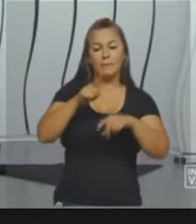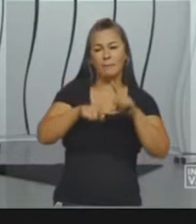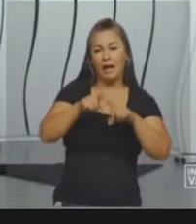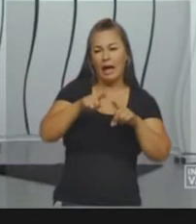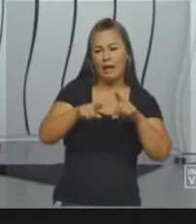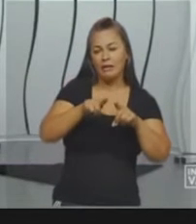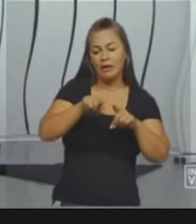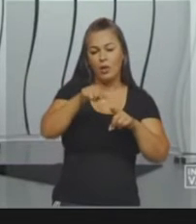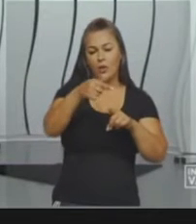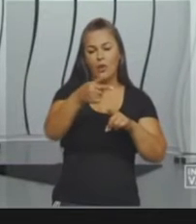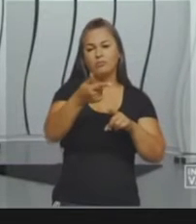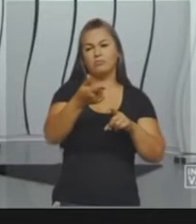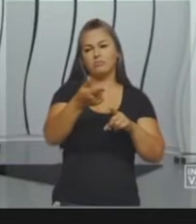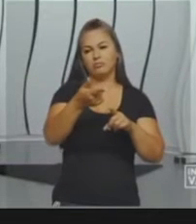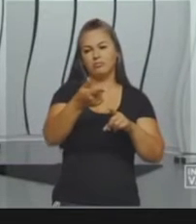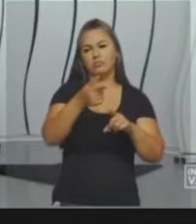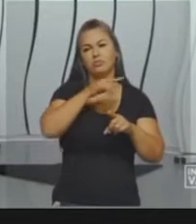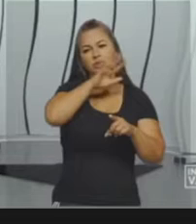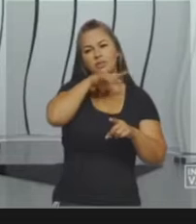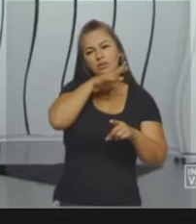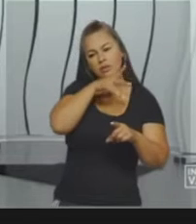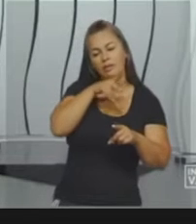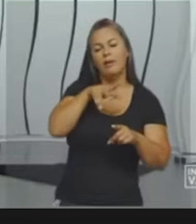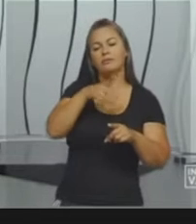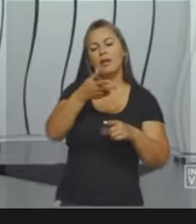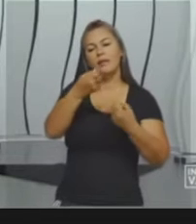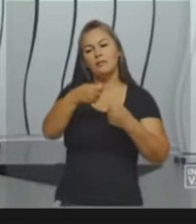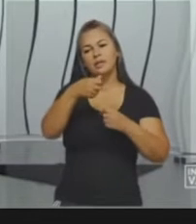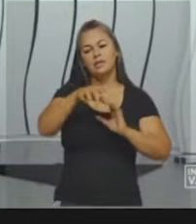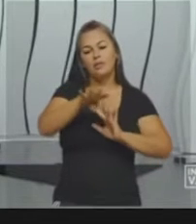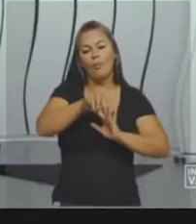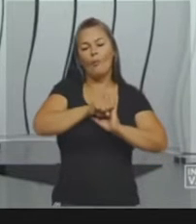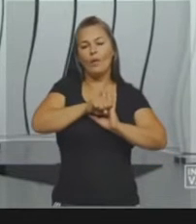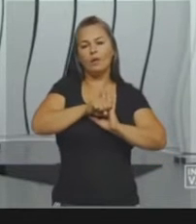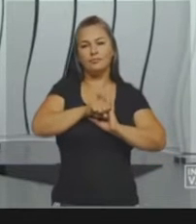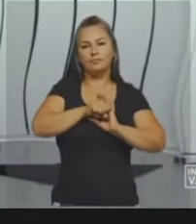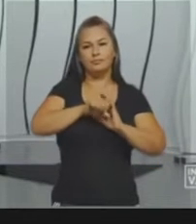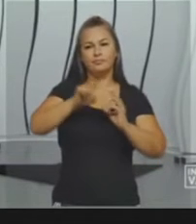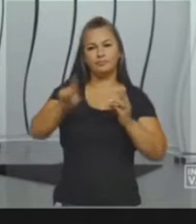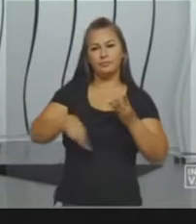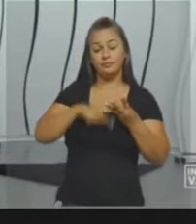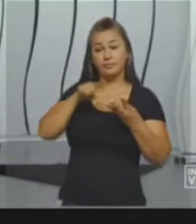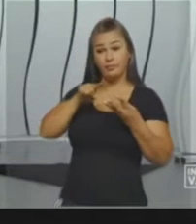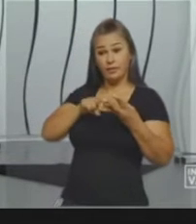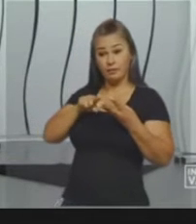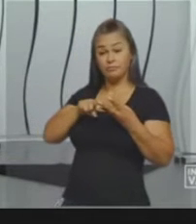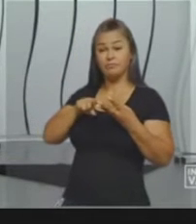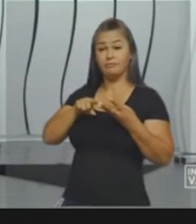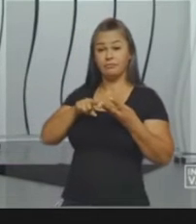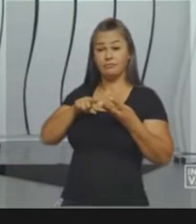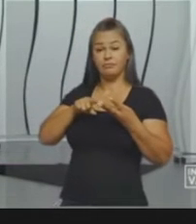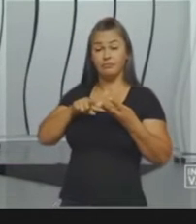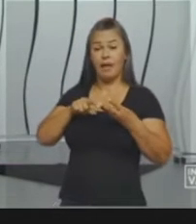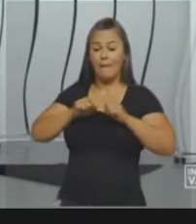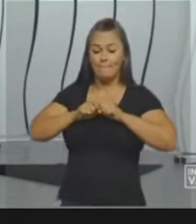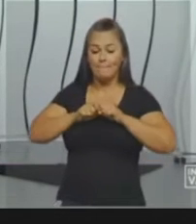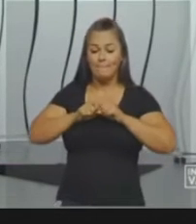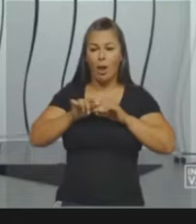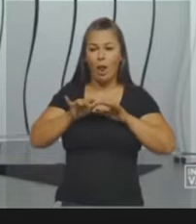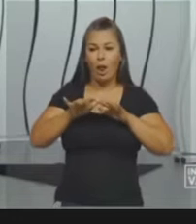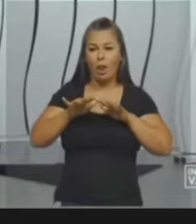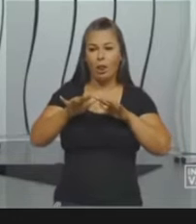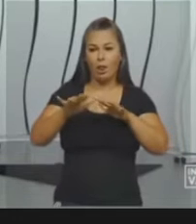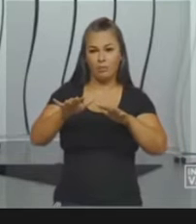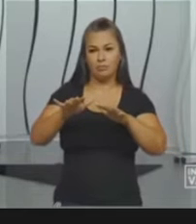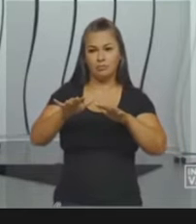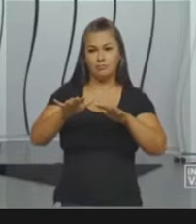vivos. É o caso da maioria das bactérias. A reprodução de bactérias, na maioria dos casos, é uma